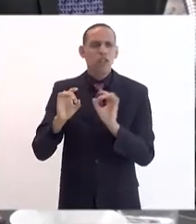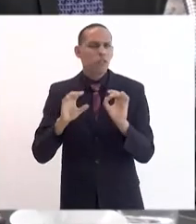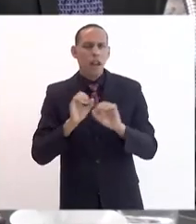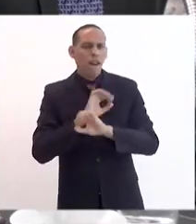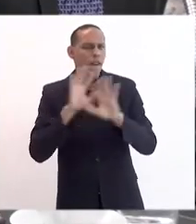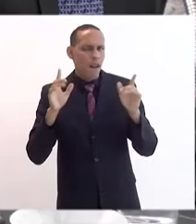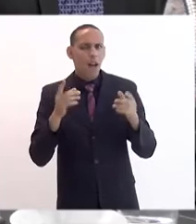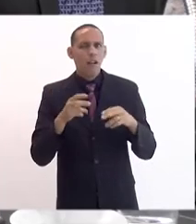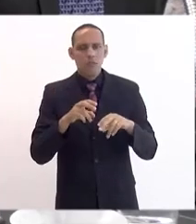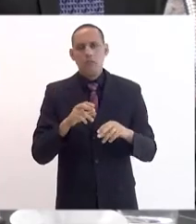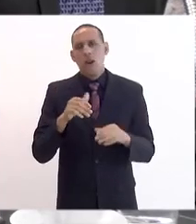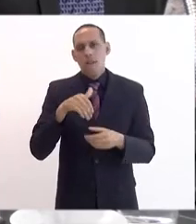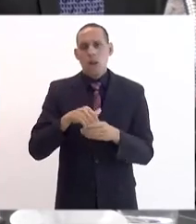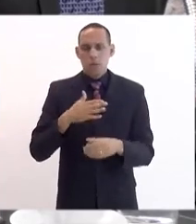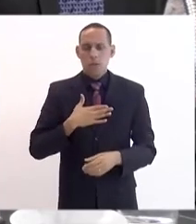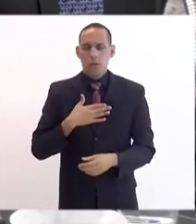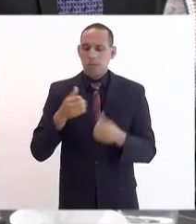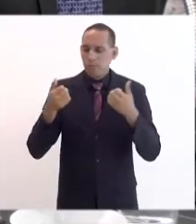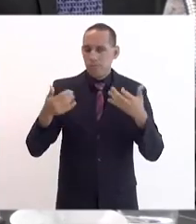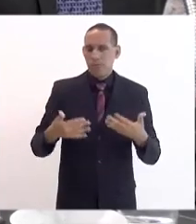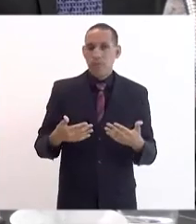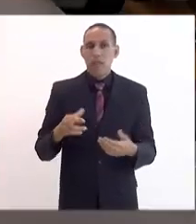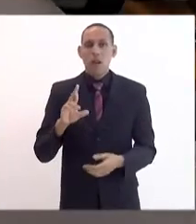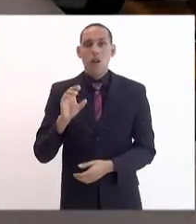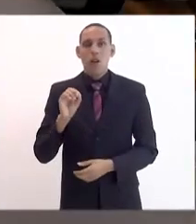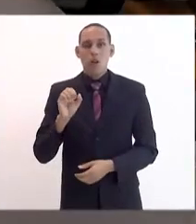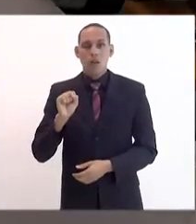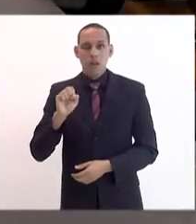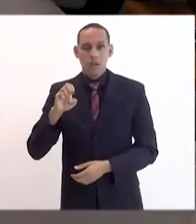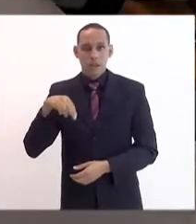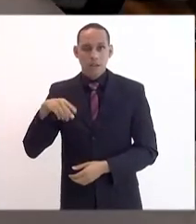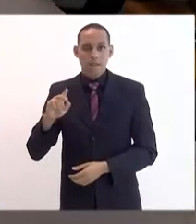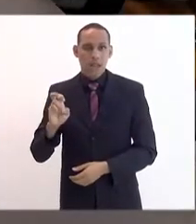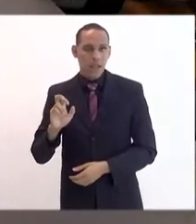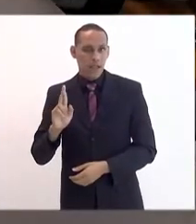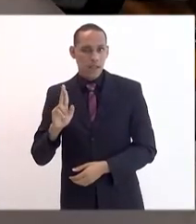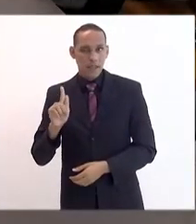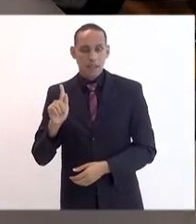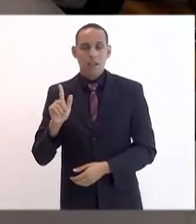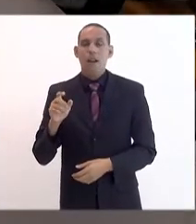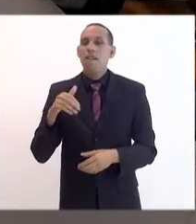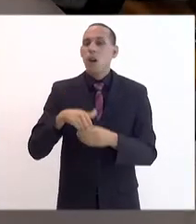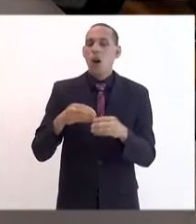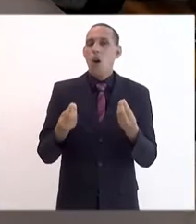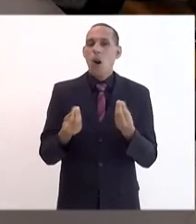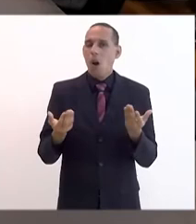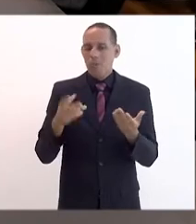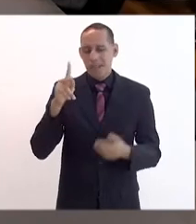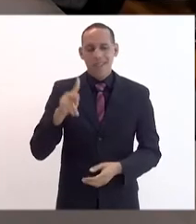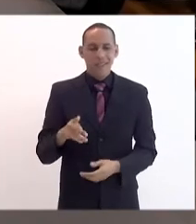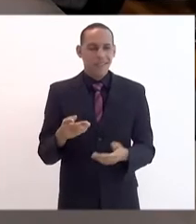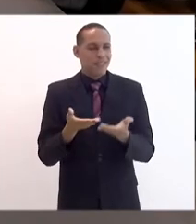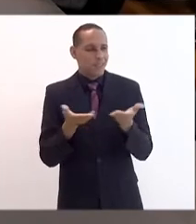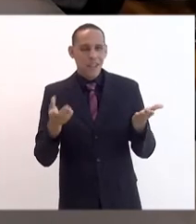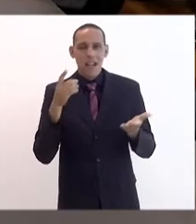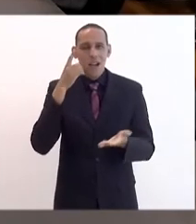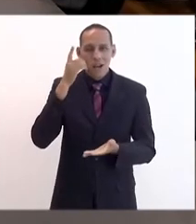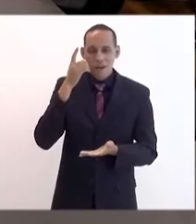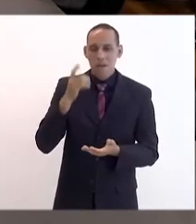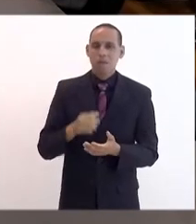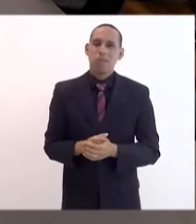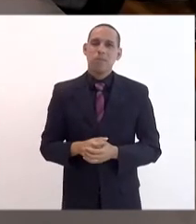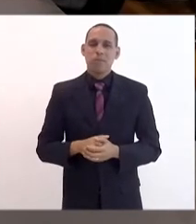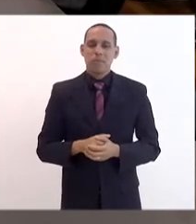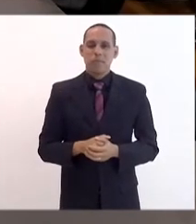foi o voto. Okay. Deputado Rosenberg, como voto? Presidente, senhoras e senhores deputados, diz